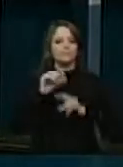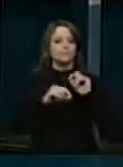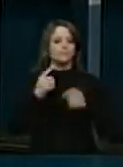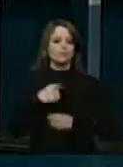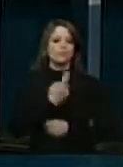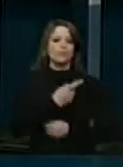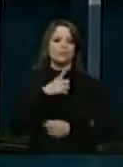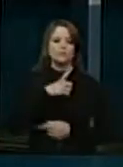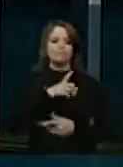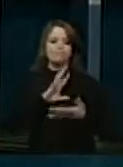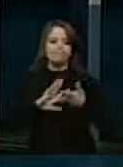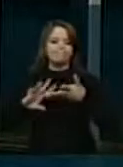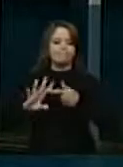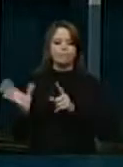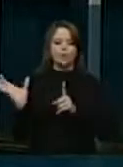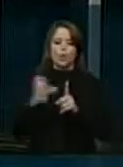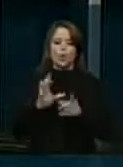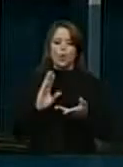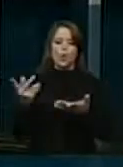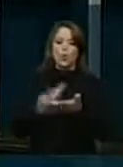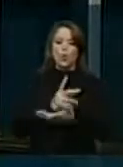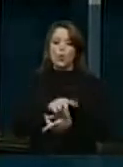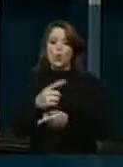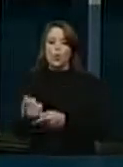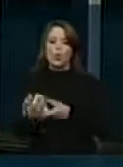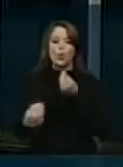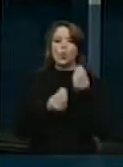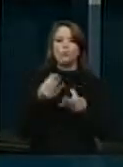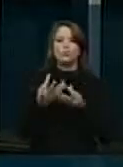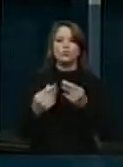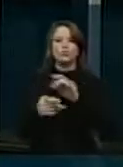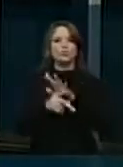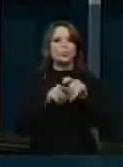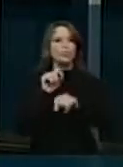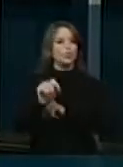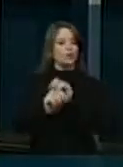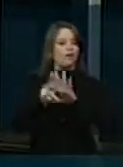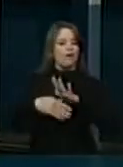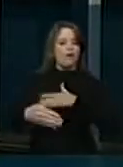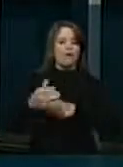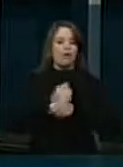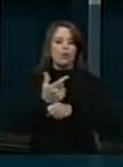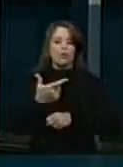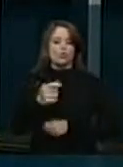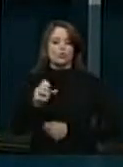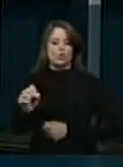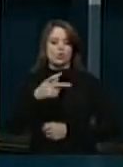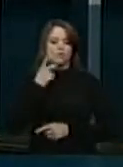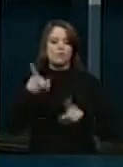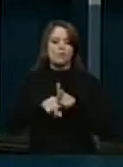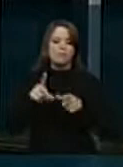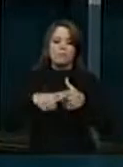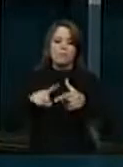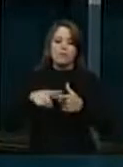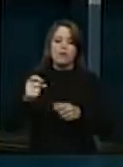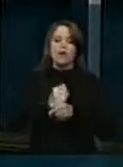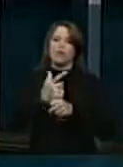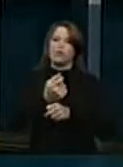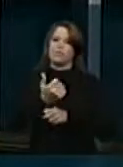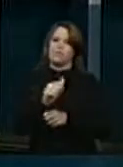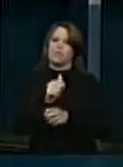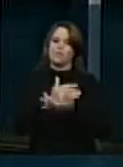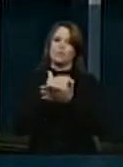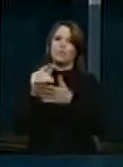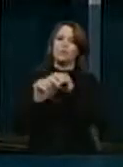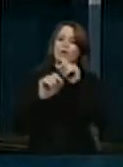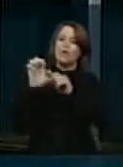nós tivemos as repercussões negativas dessa crise de 2008, reforçada agora por essa crise de 2011,